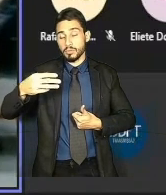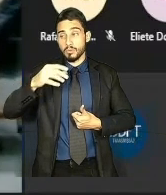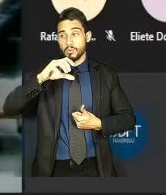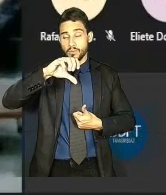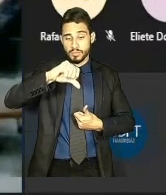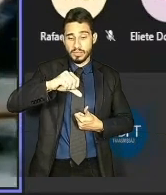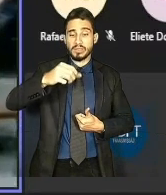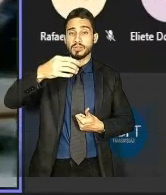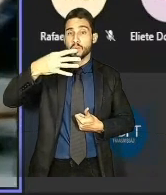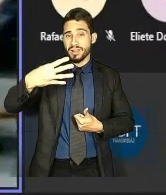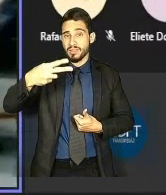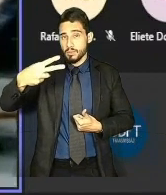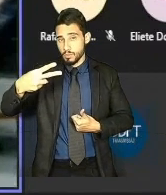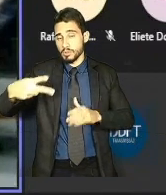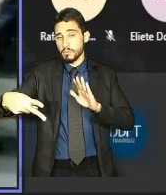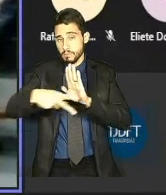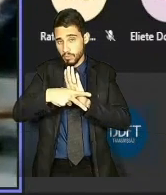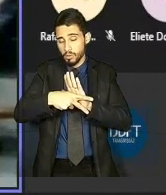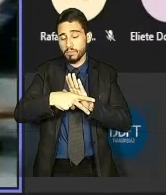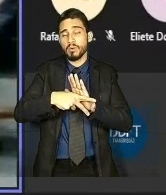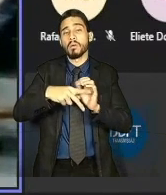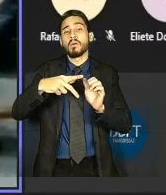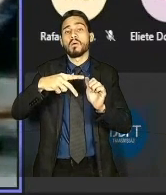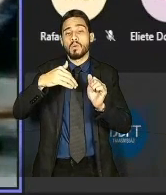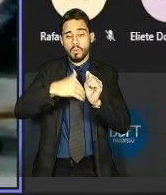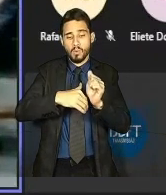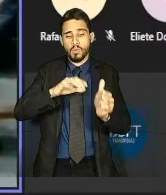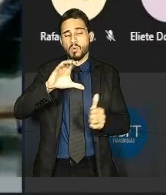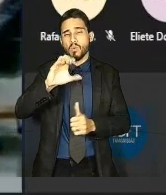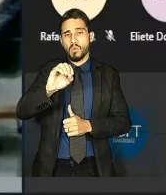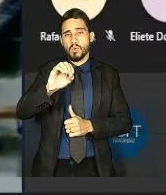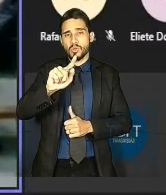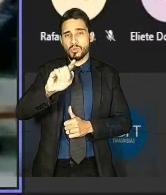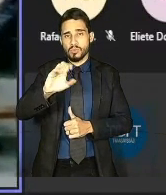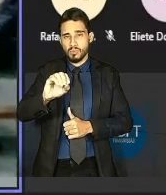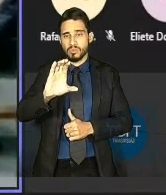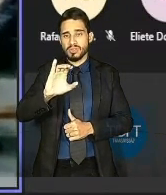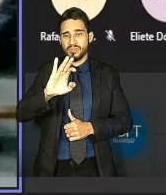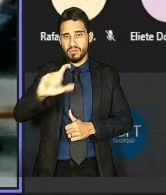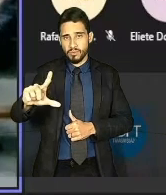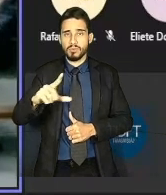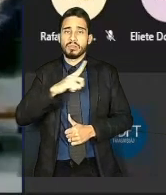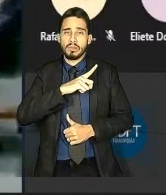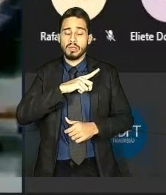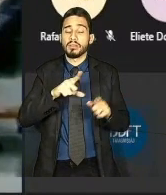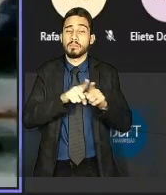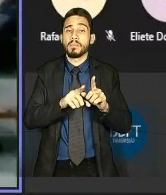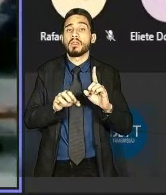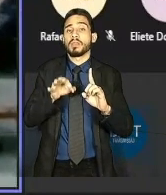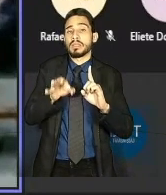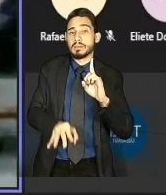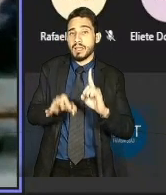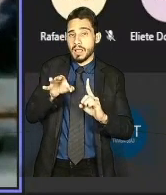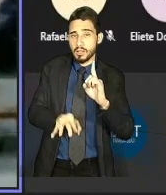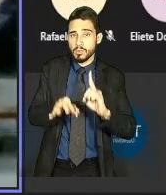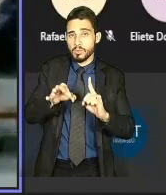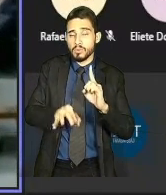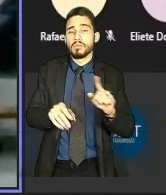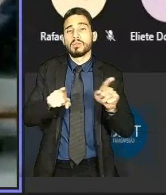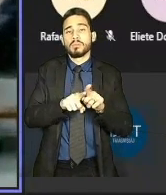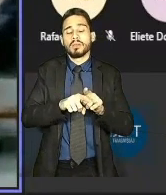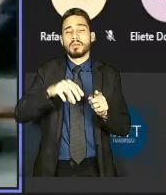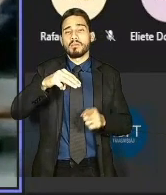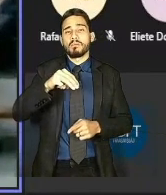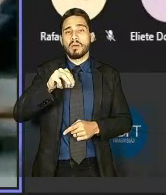Civil, e, por isso, são agregados ao quórum de julgamentos os